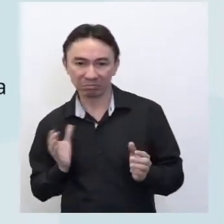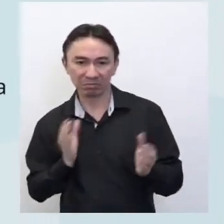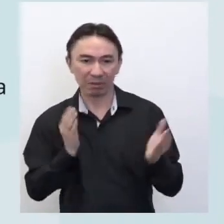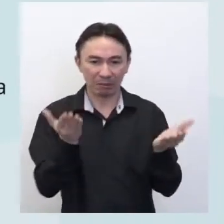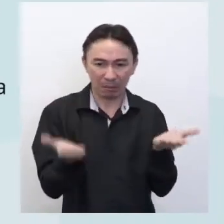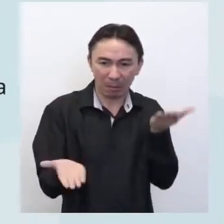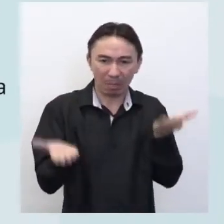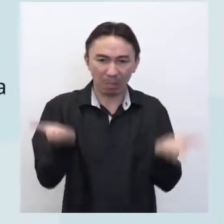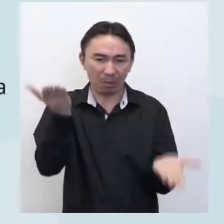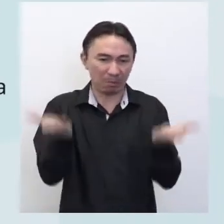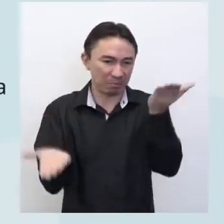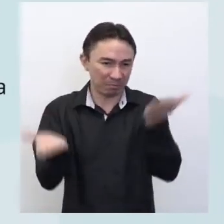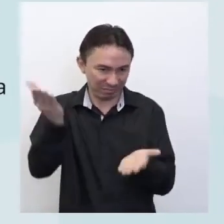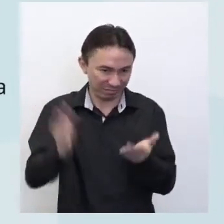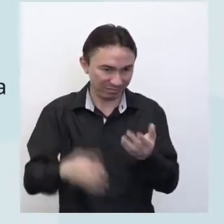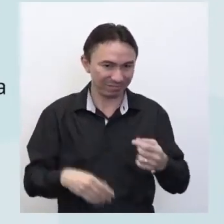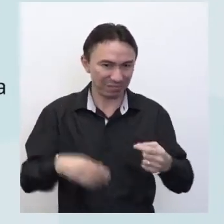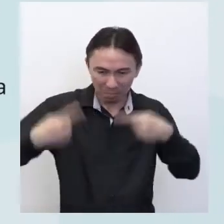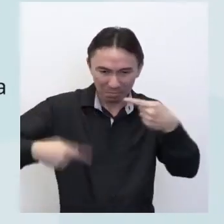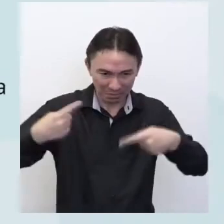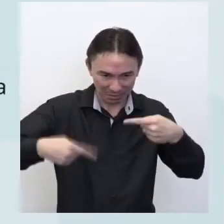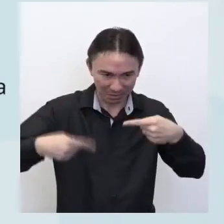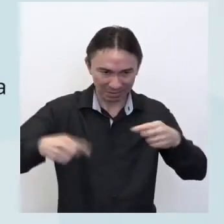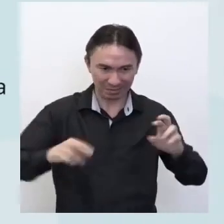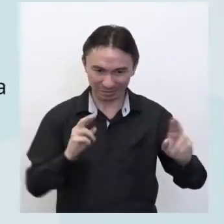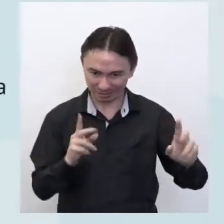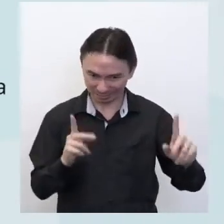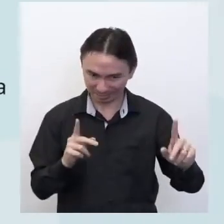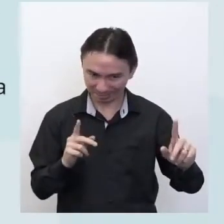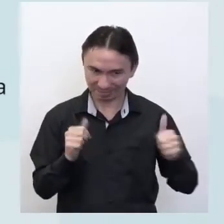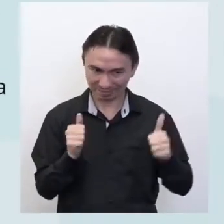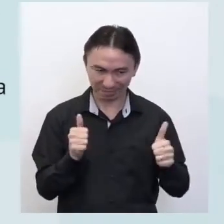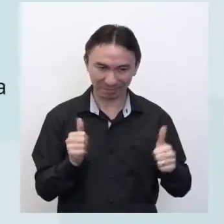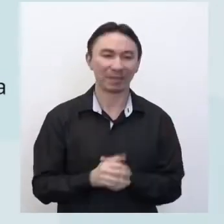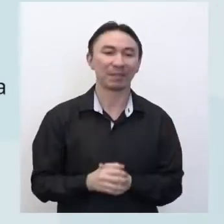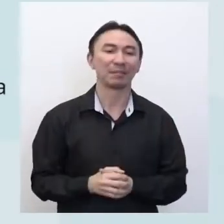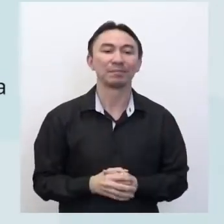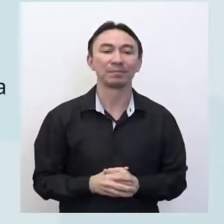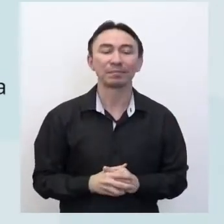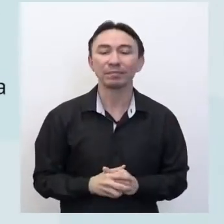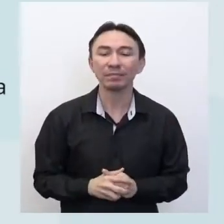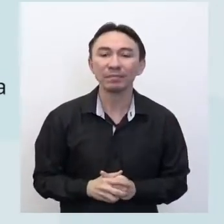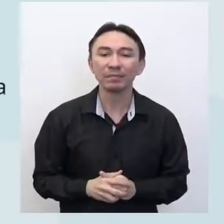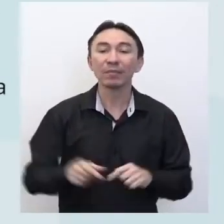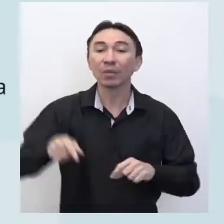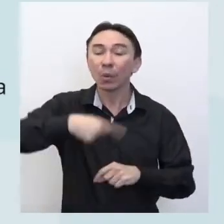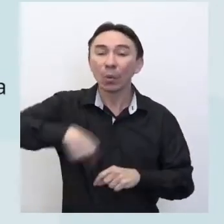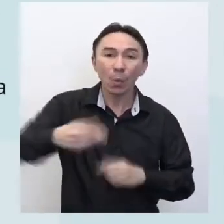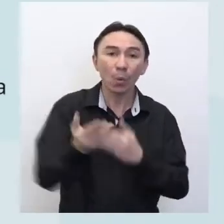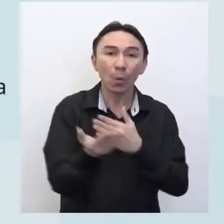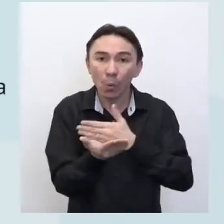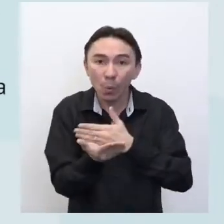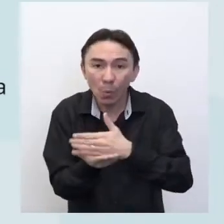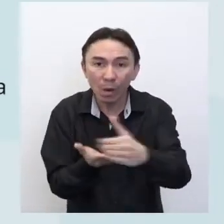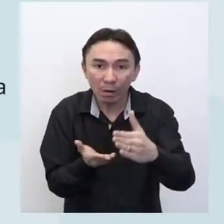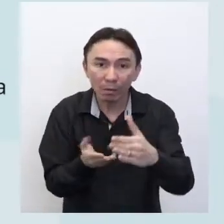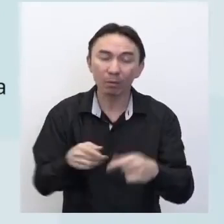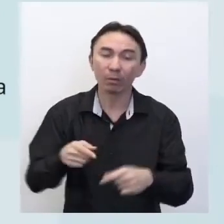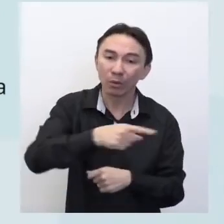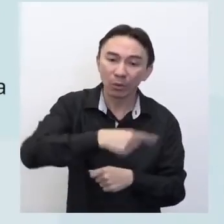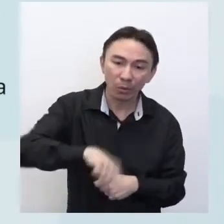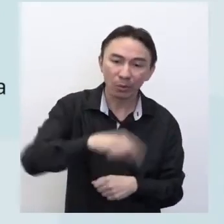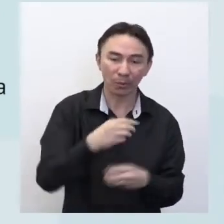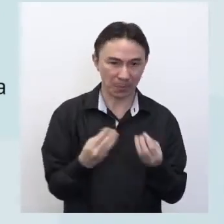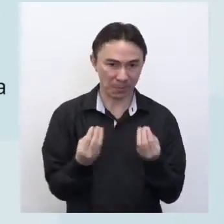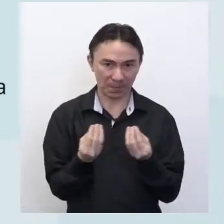da política. Beleza? Vamos juntos então? Para a gente começar a nossa reflexão de hoje,